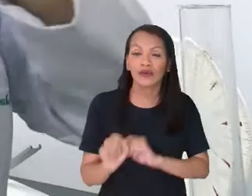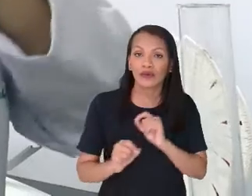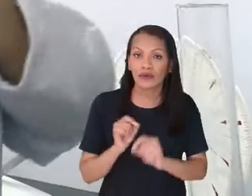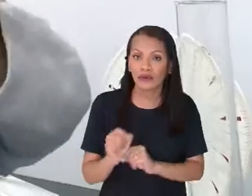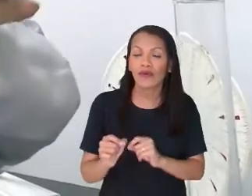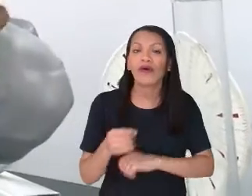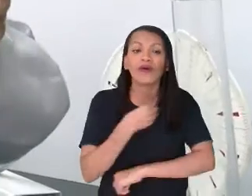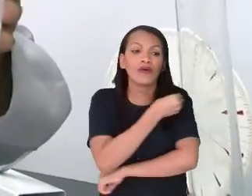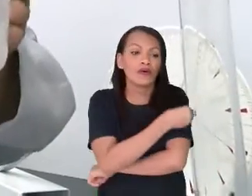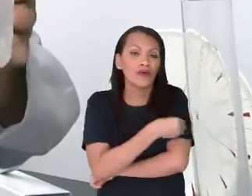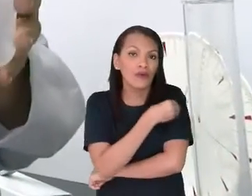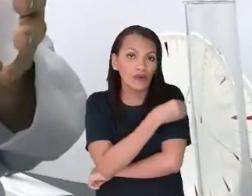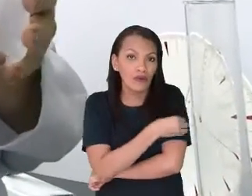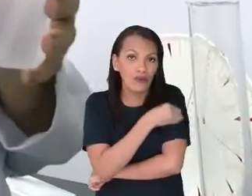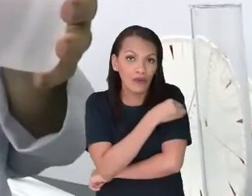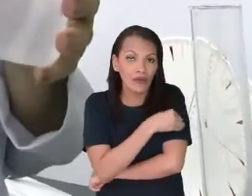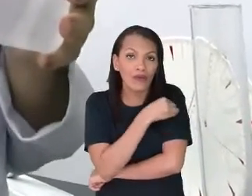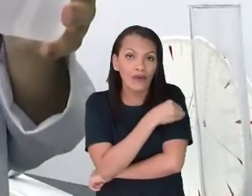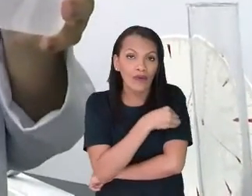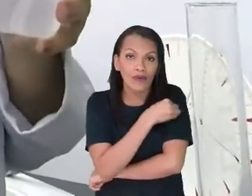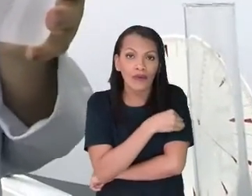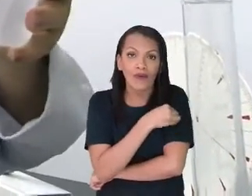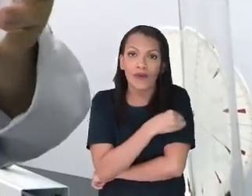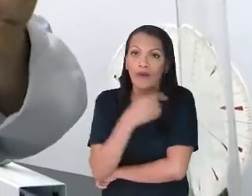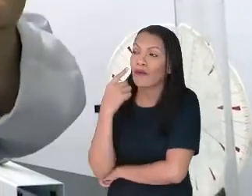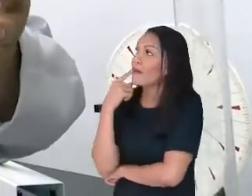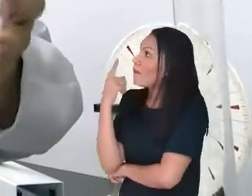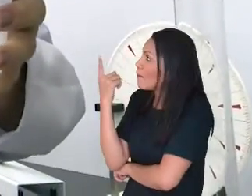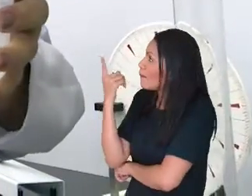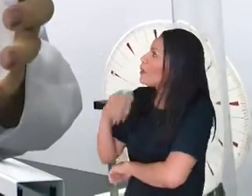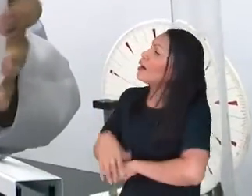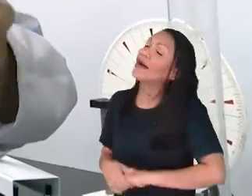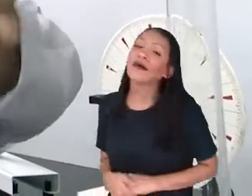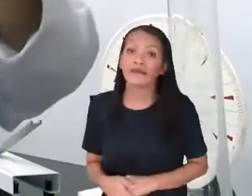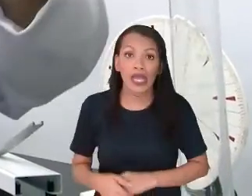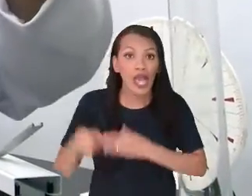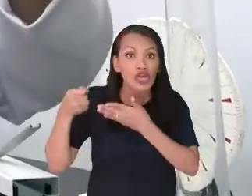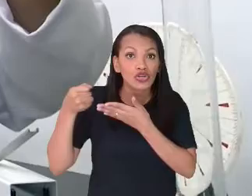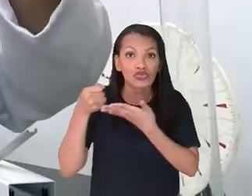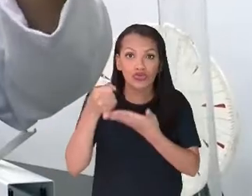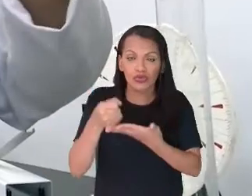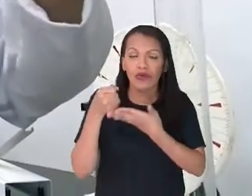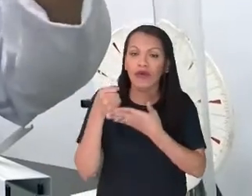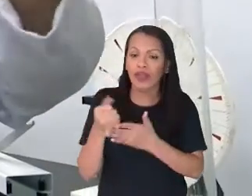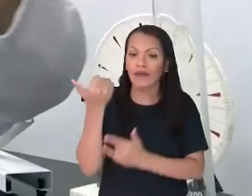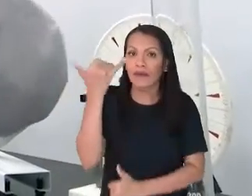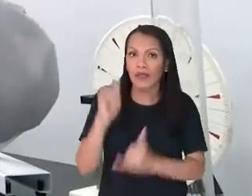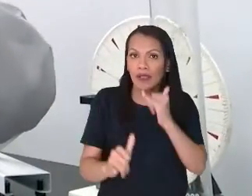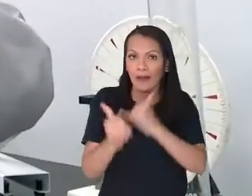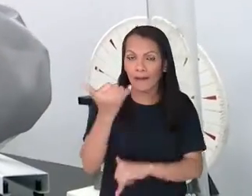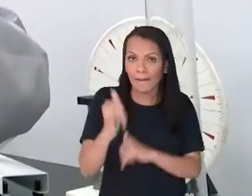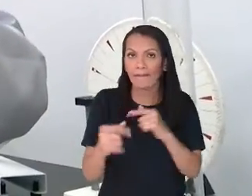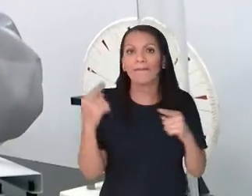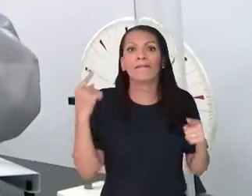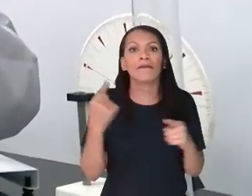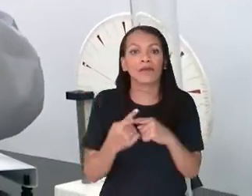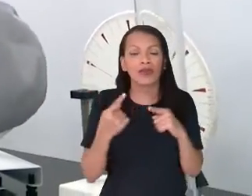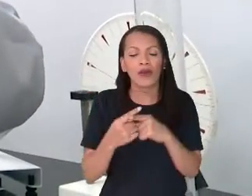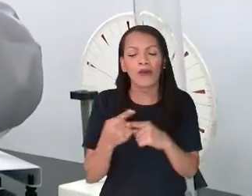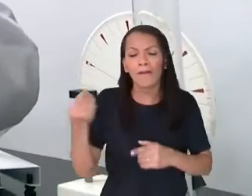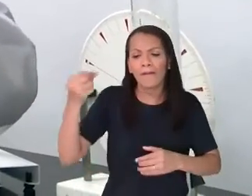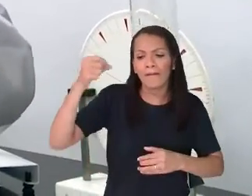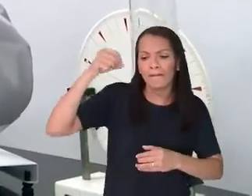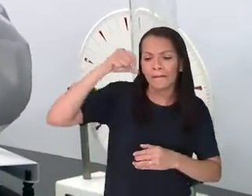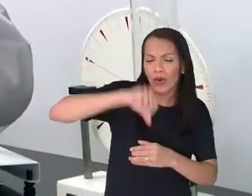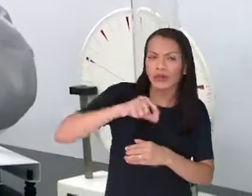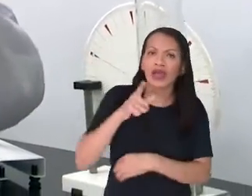álcool. Esse aqui, gente, é uma pinceta. Ela vai ajudar no laboratório, porque eu posso colocar água